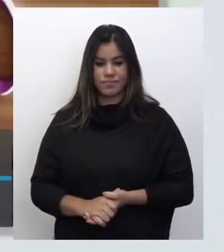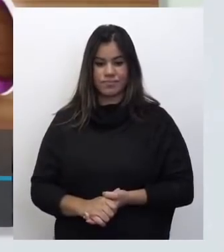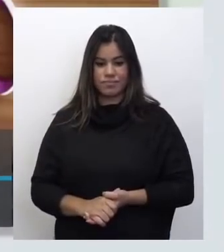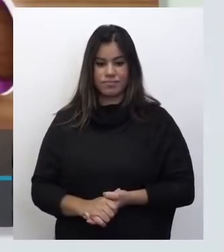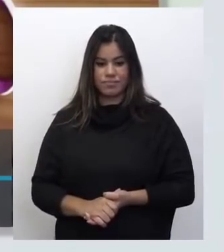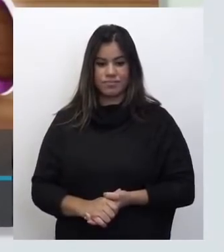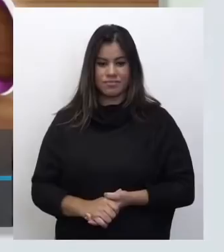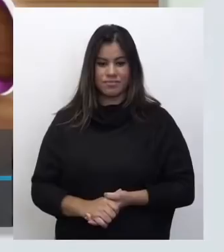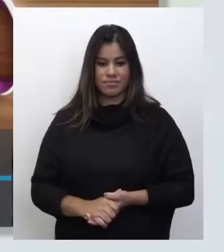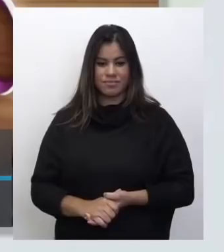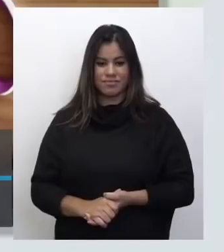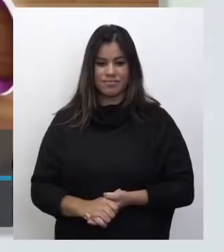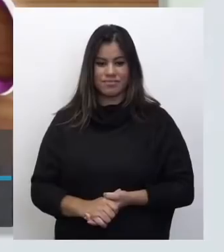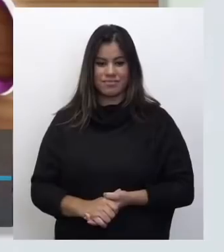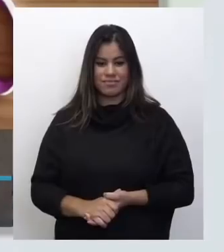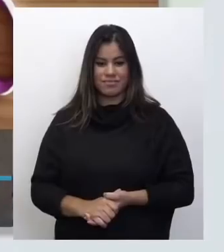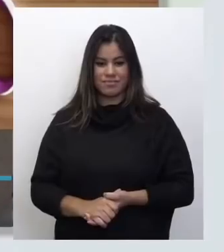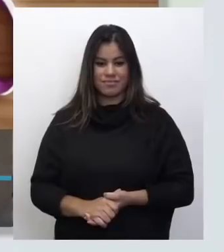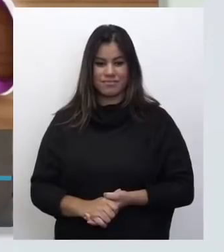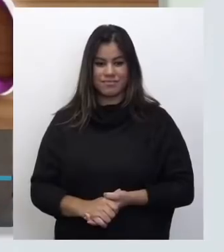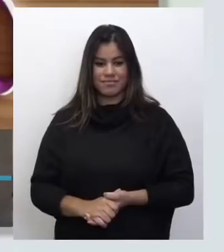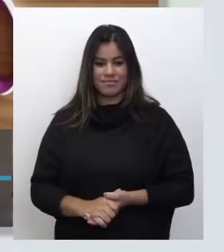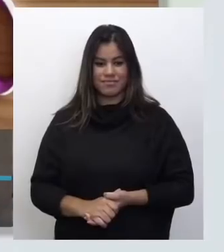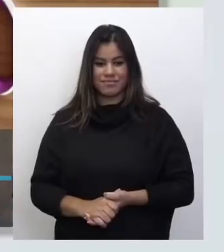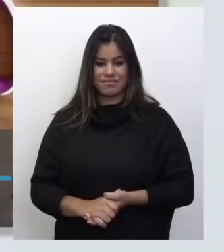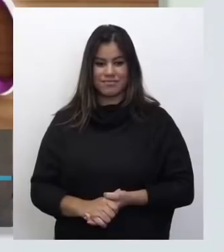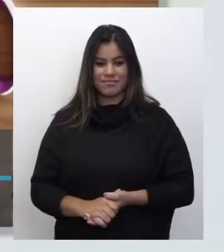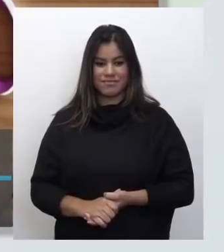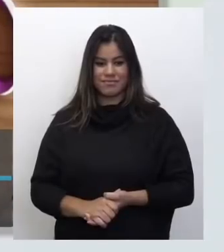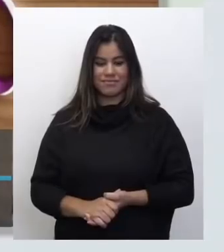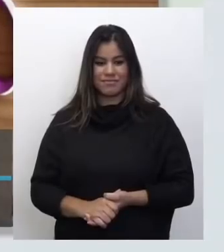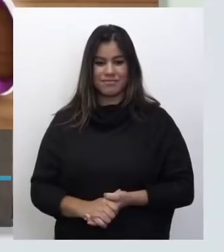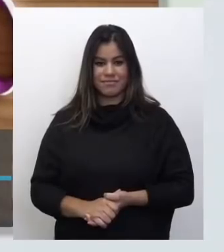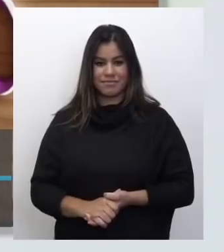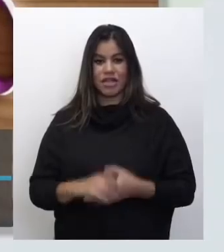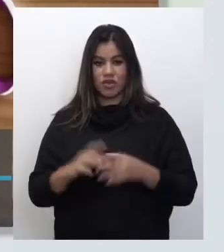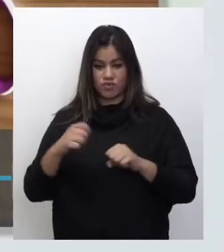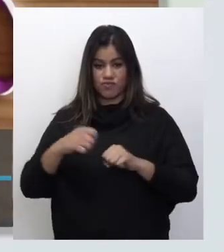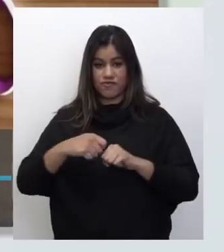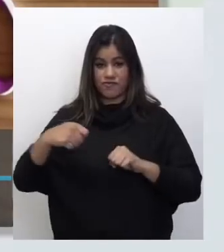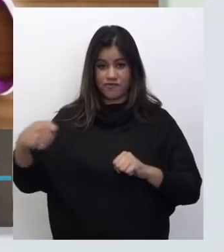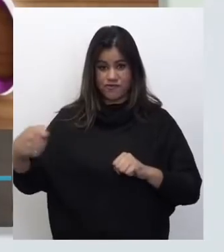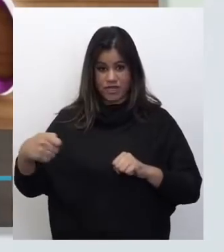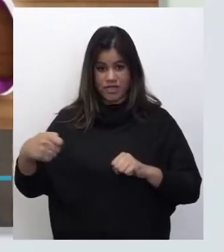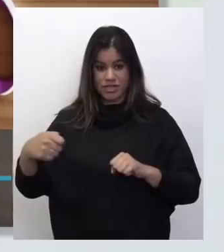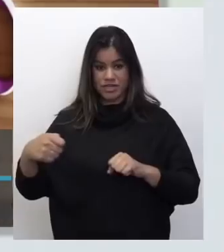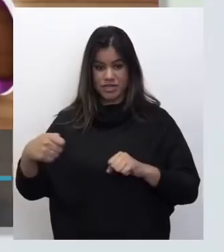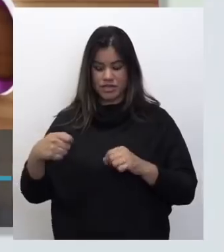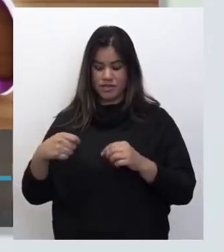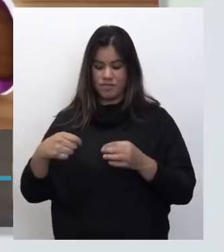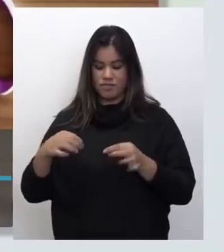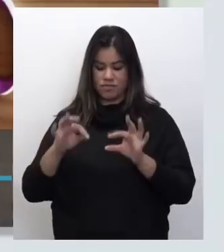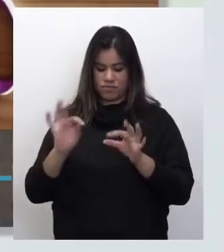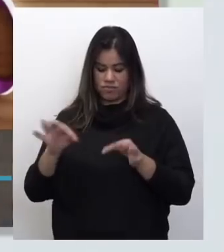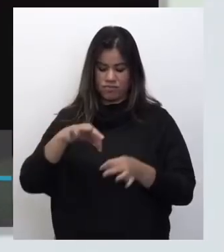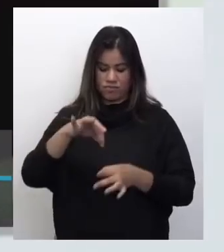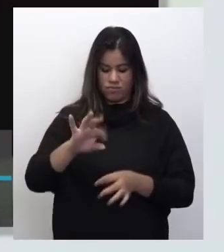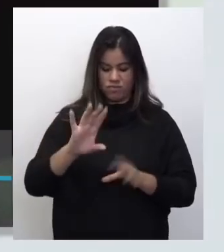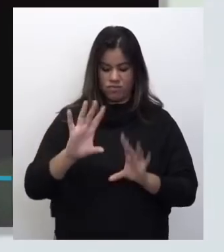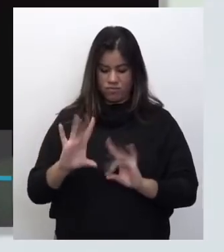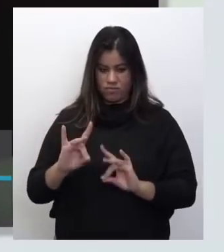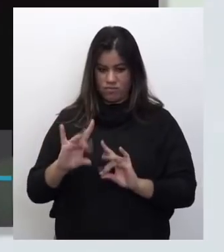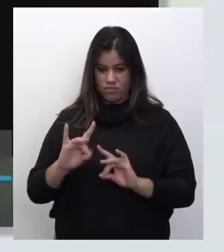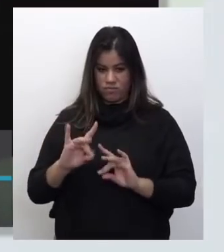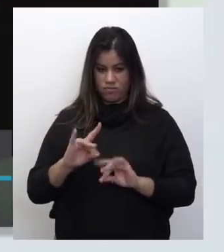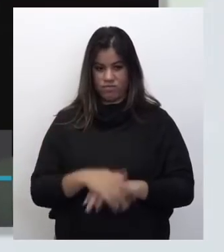fita crepe mesmo. Aqui. Então, onde está? Vou tirar essa pontinha aqui que ficou. Vou